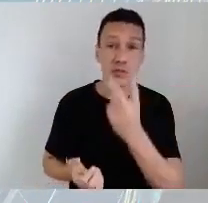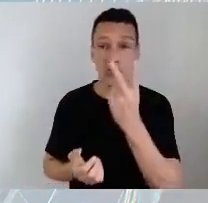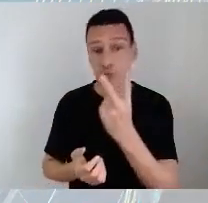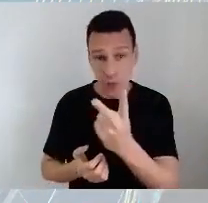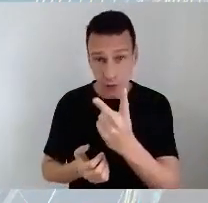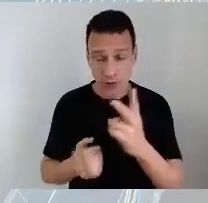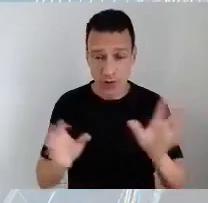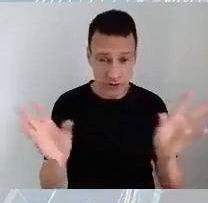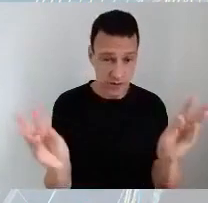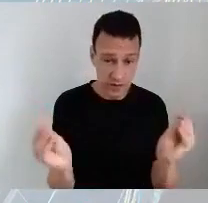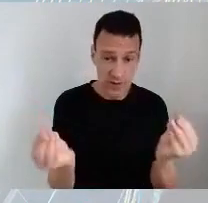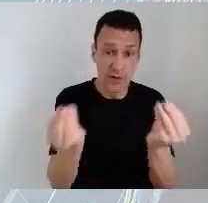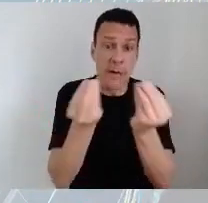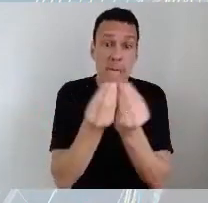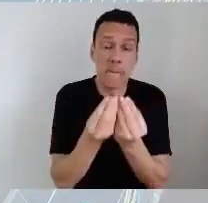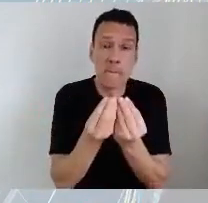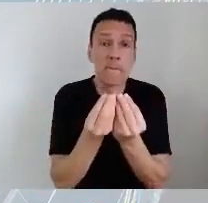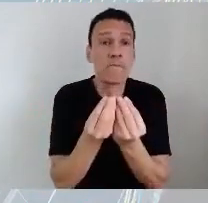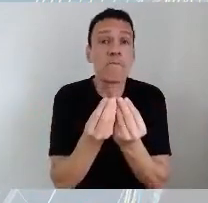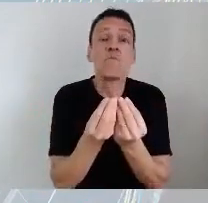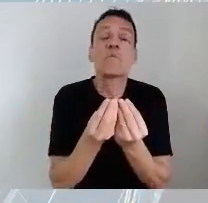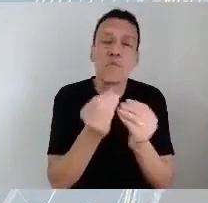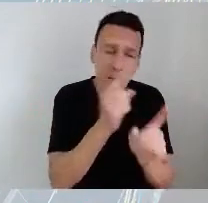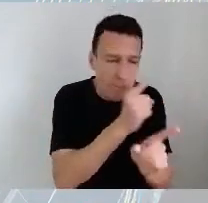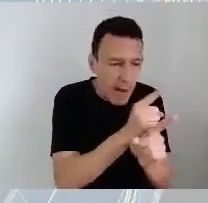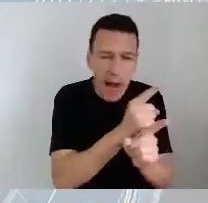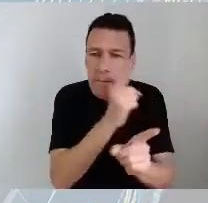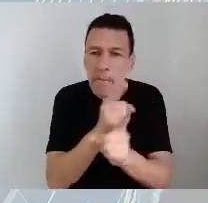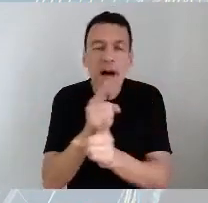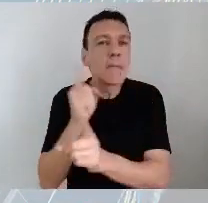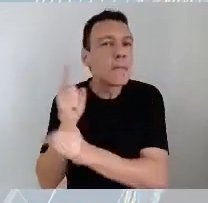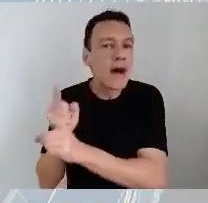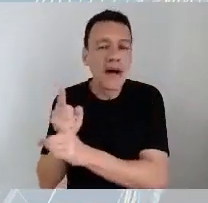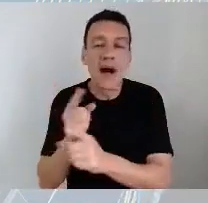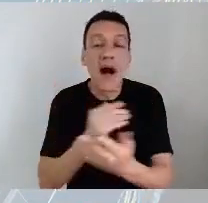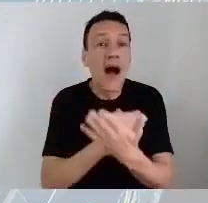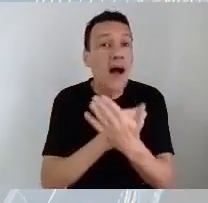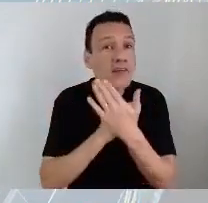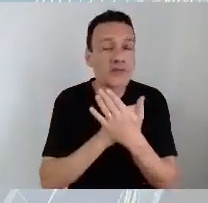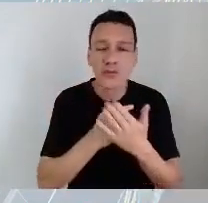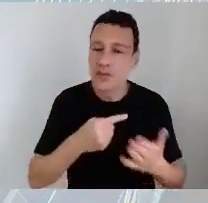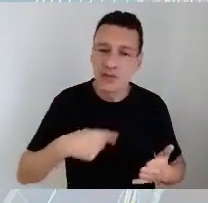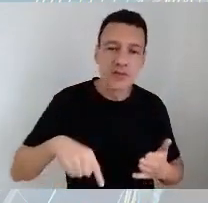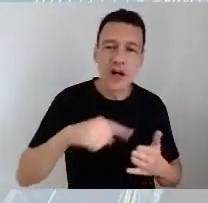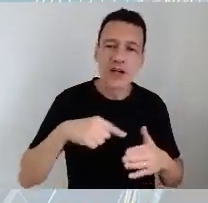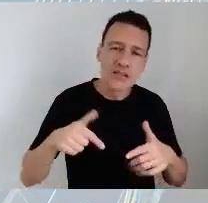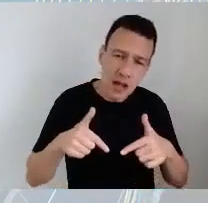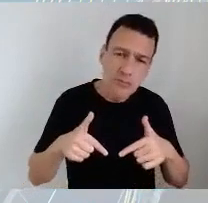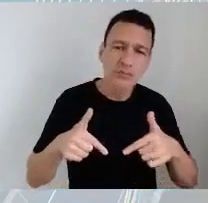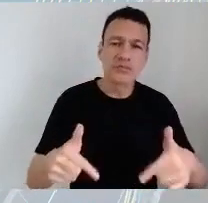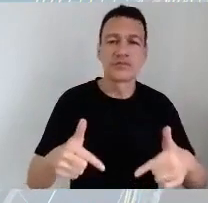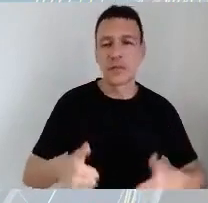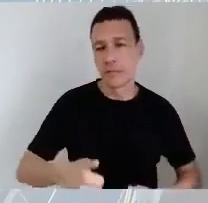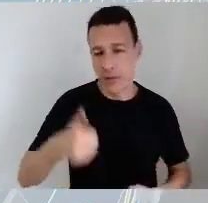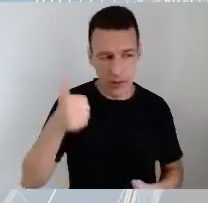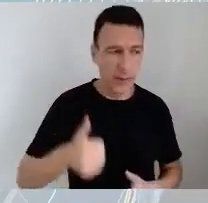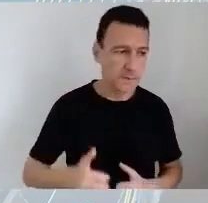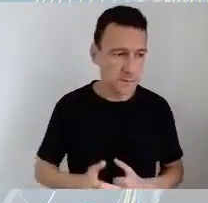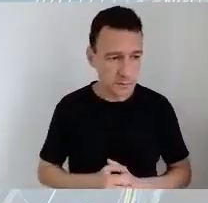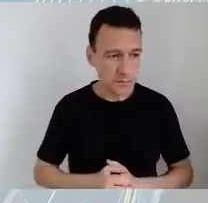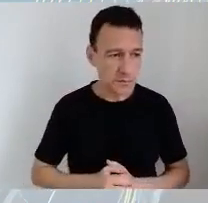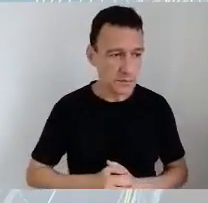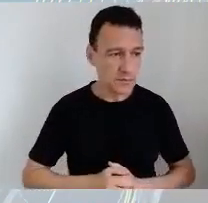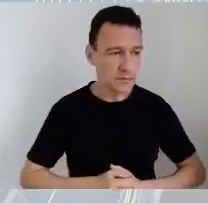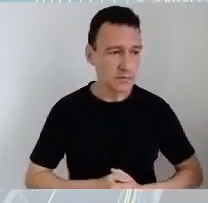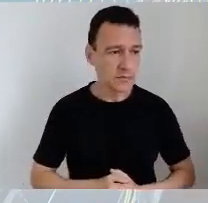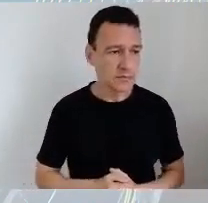resultados e descobrir pontos que gerem tomadas de ação. Então, a gente precisa entender também muito bem o que a gente quer gerar